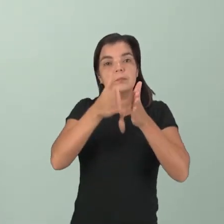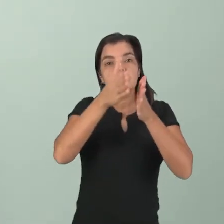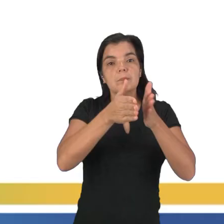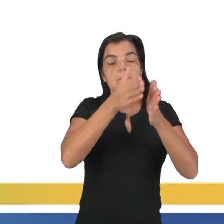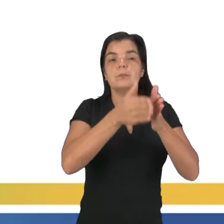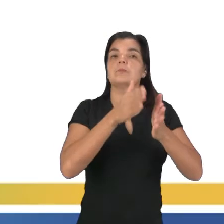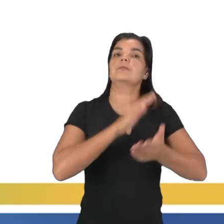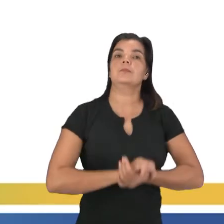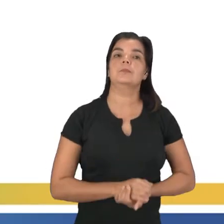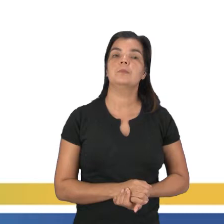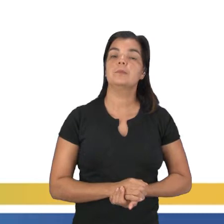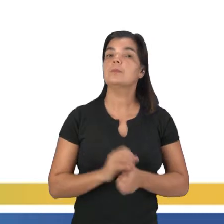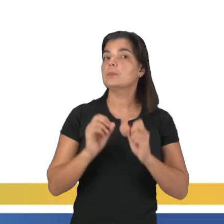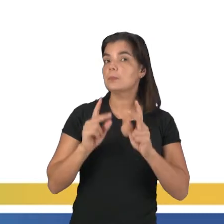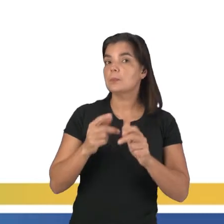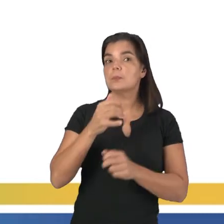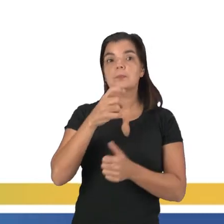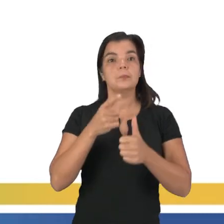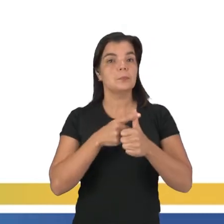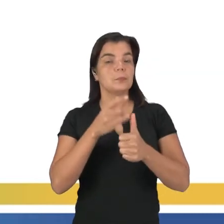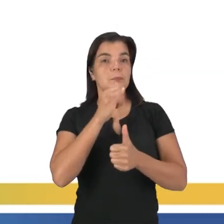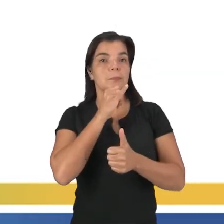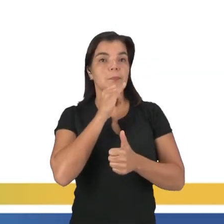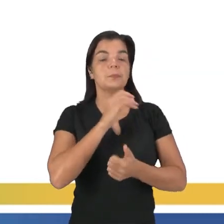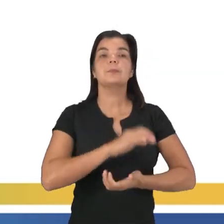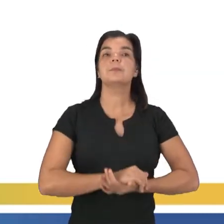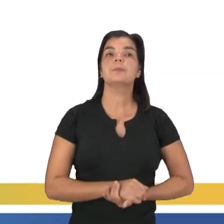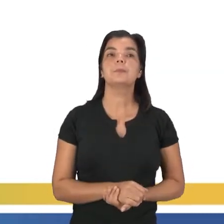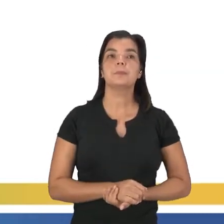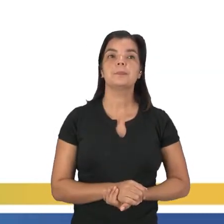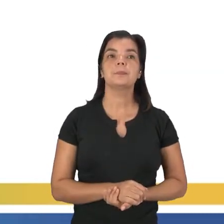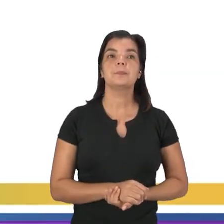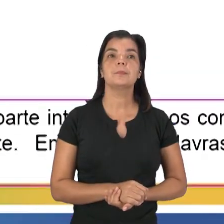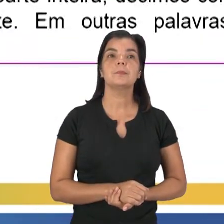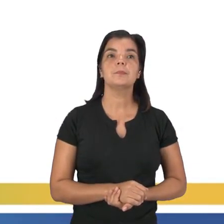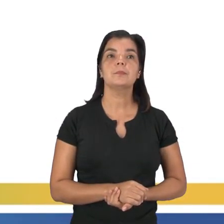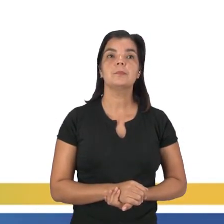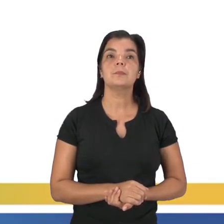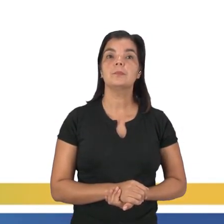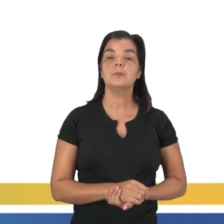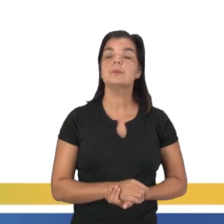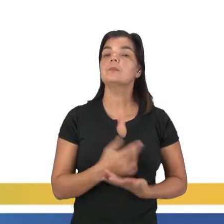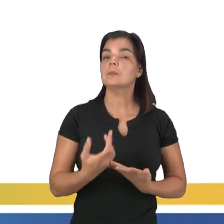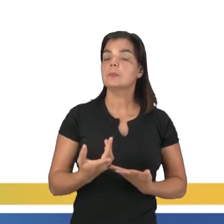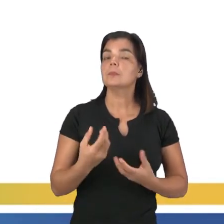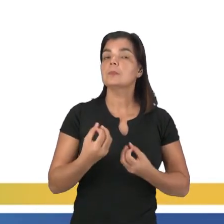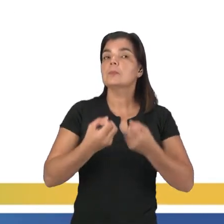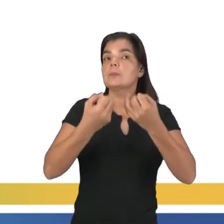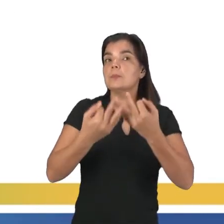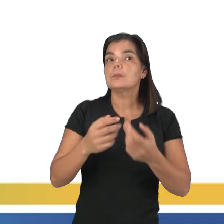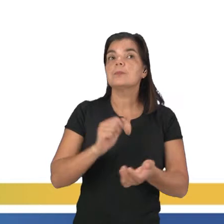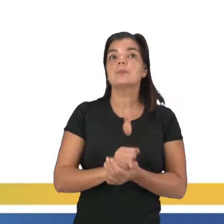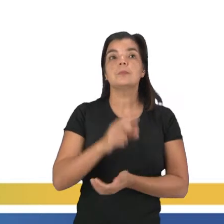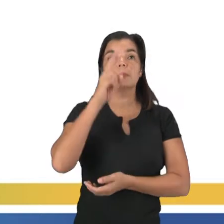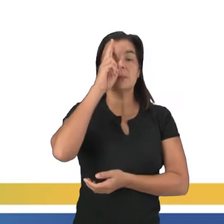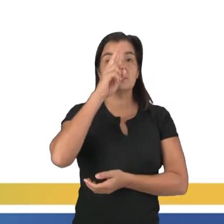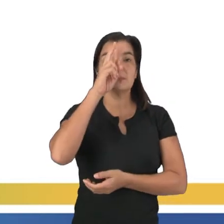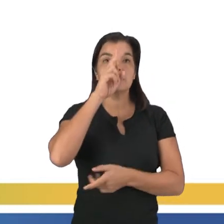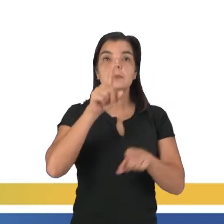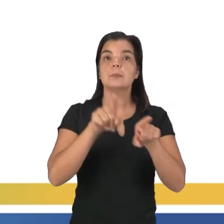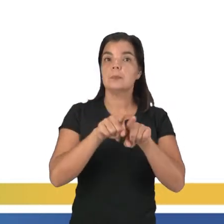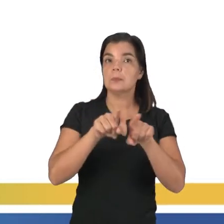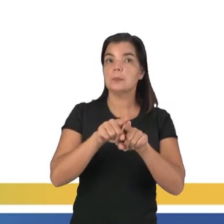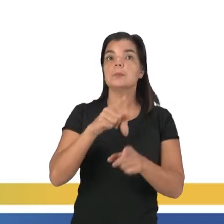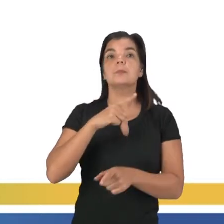posição, ok? Esse é o nosso primeiro exemplo. Vamos para o próximo? O nosso exemplo número 1, vamos falar o seguinte, né? Que